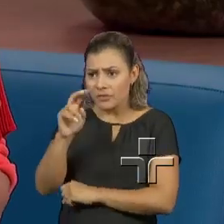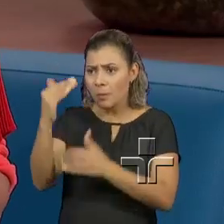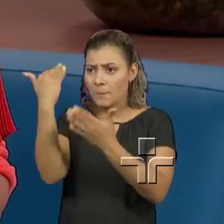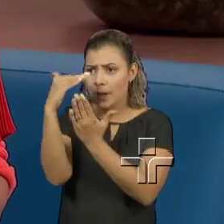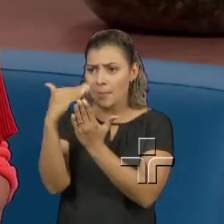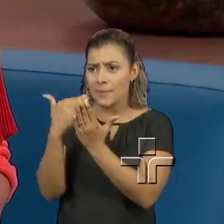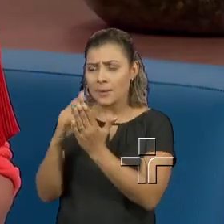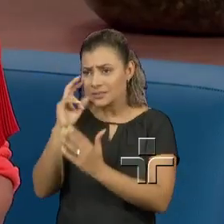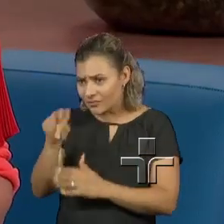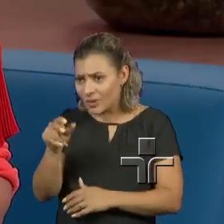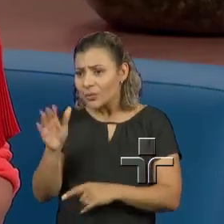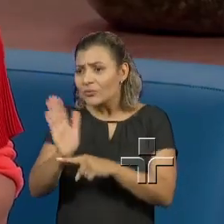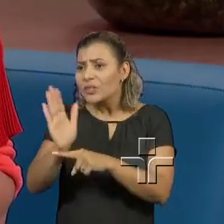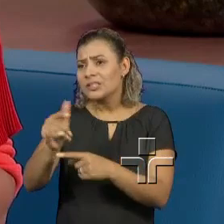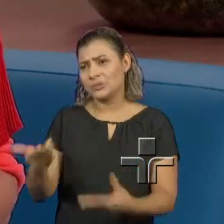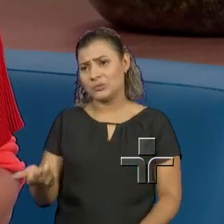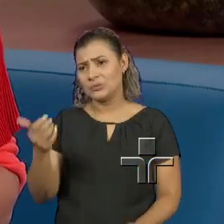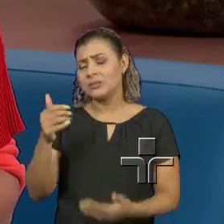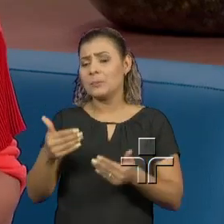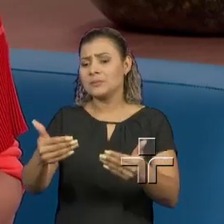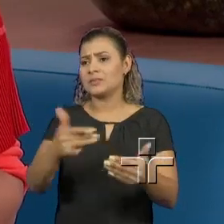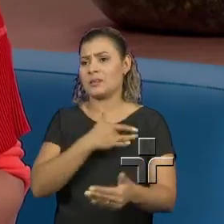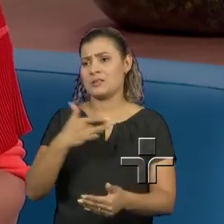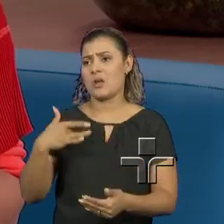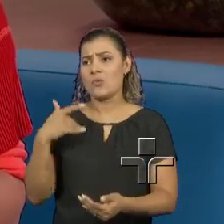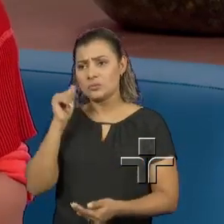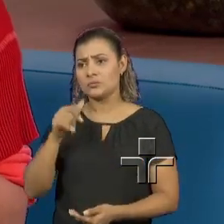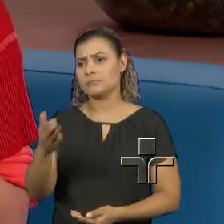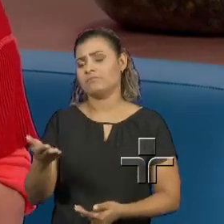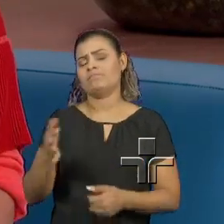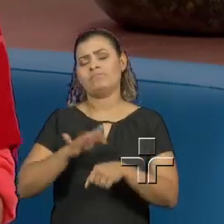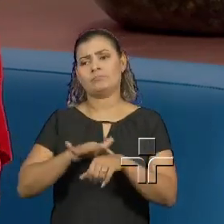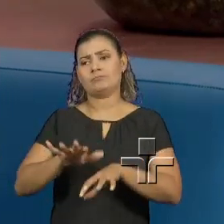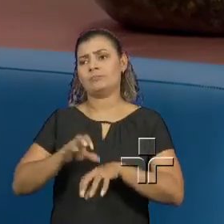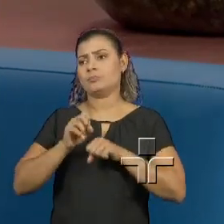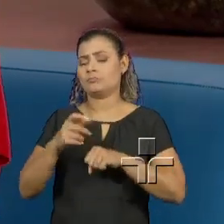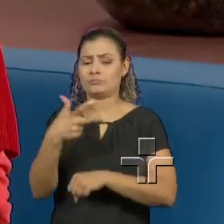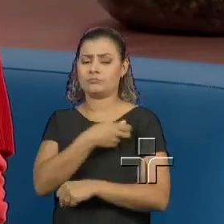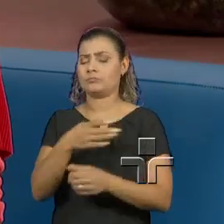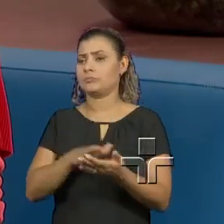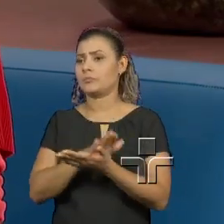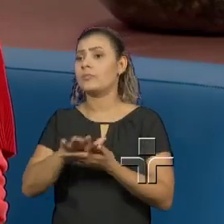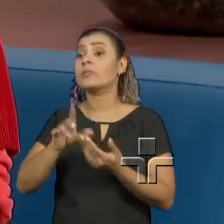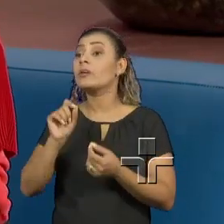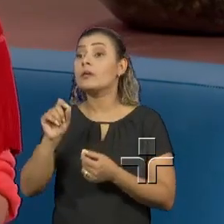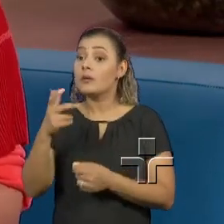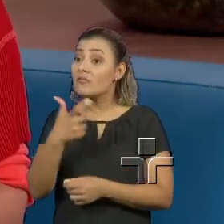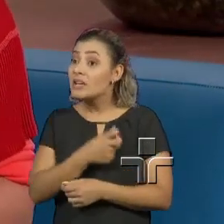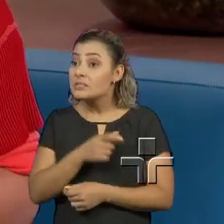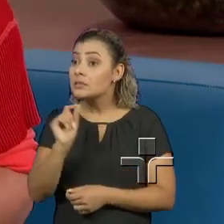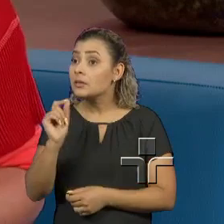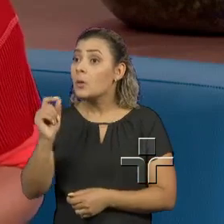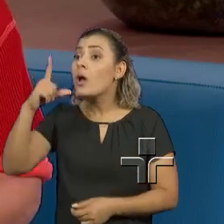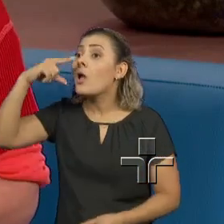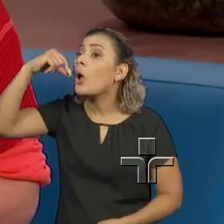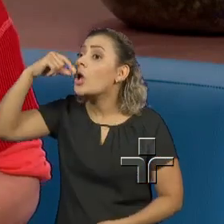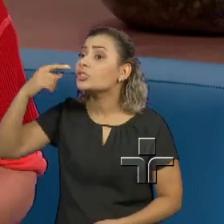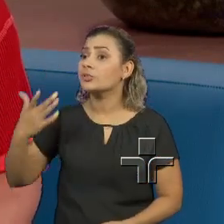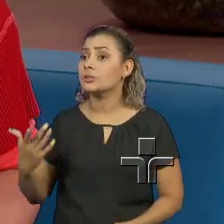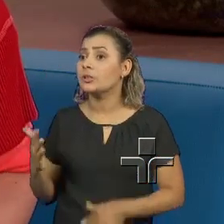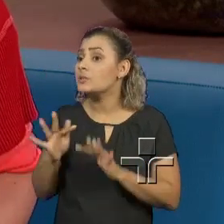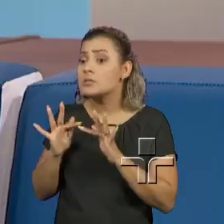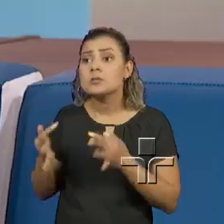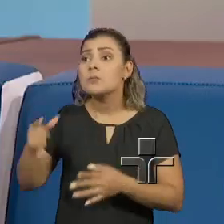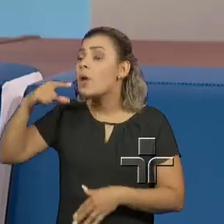a história, né, no vídeo do Ministério da Saúde, que como uma gotinha, né, pode evitar essas